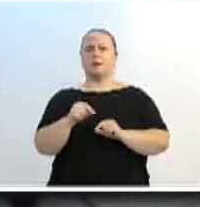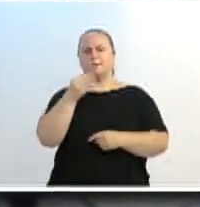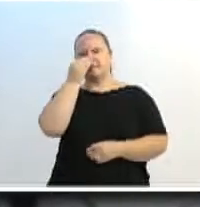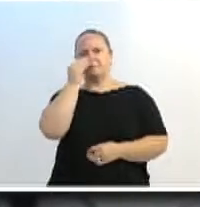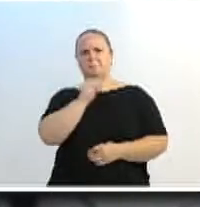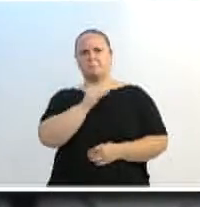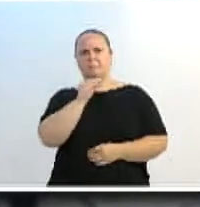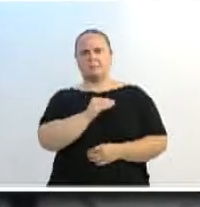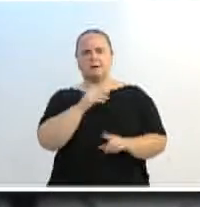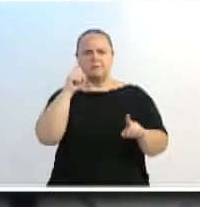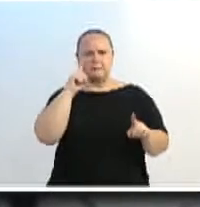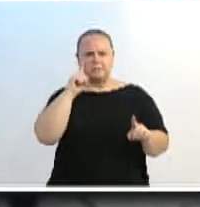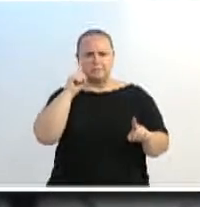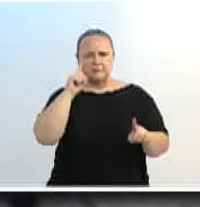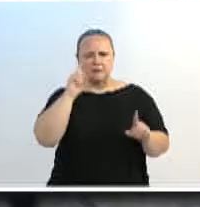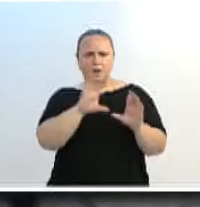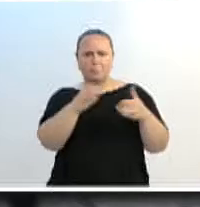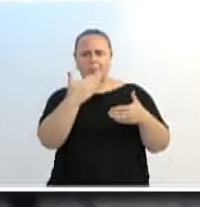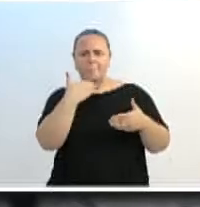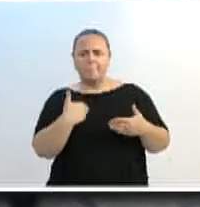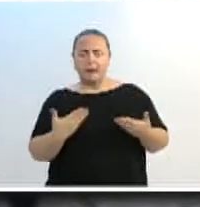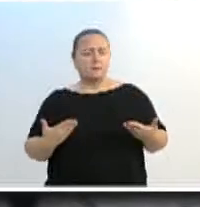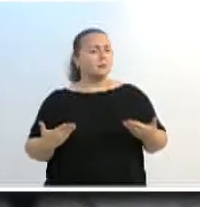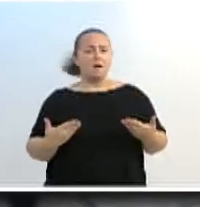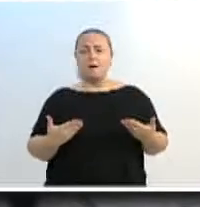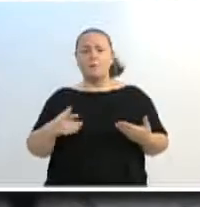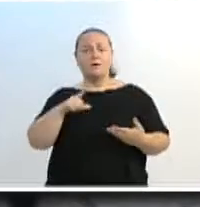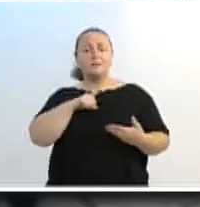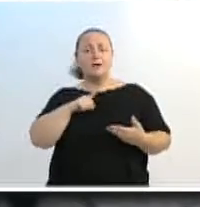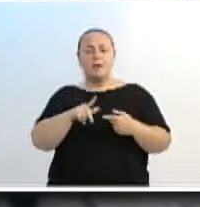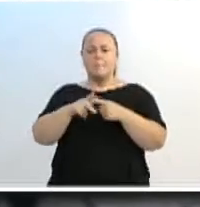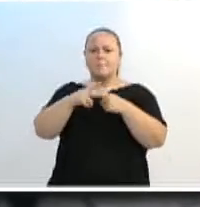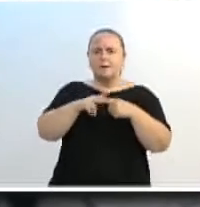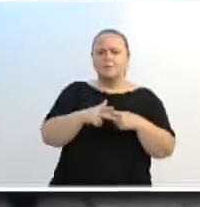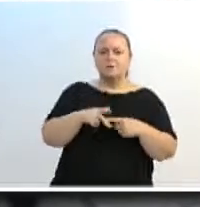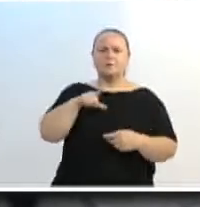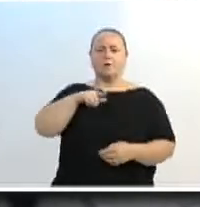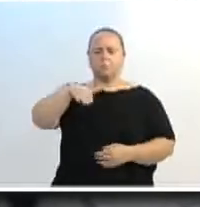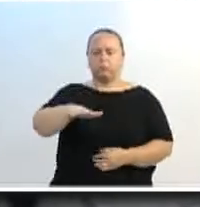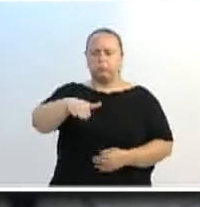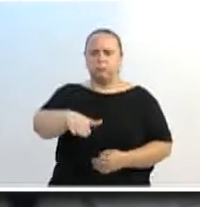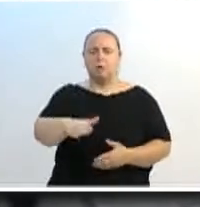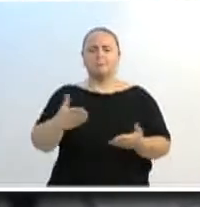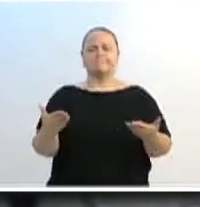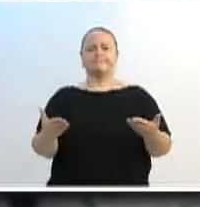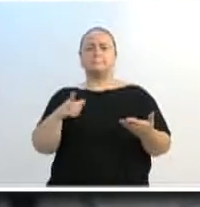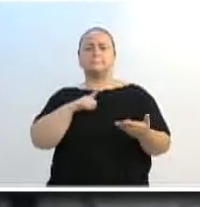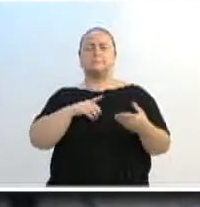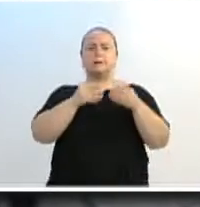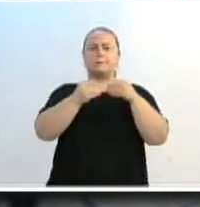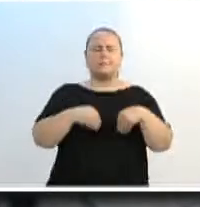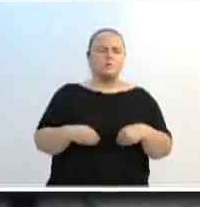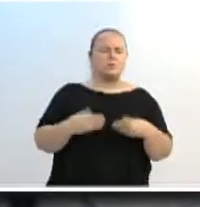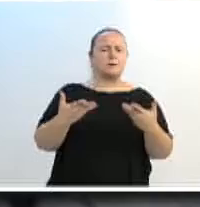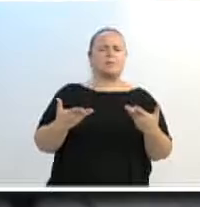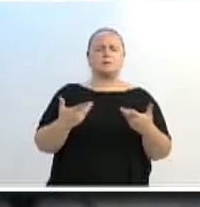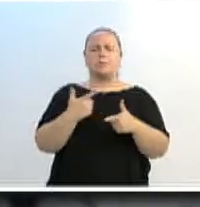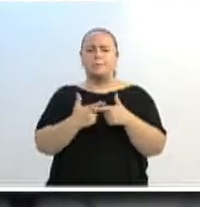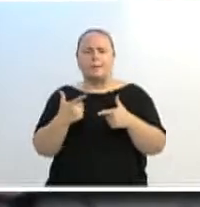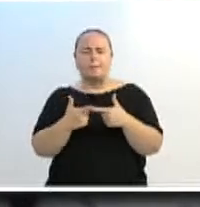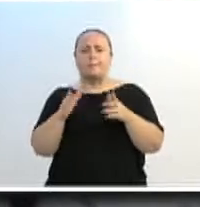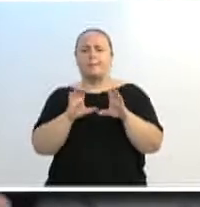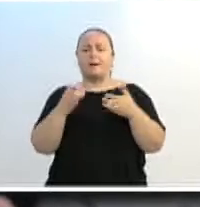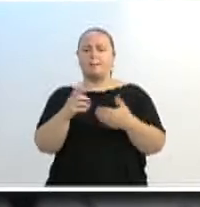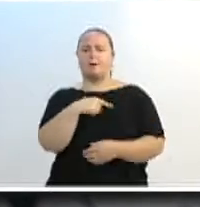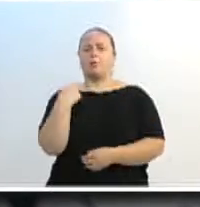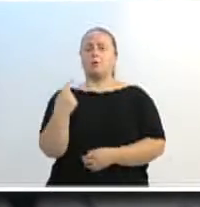da comunidade, que às vezes é uma pequena manutenção, é um buraco na rua, é alguma coisa do dia a dia que afeta uma rua ou afeta uma comunidade, enfim, e nós vamos